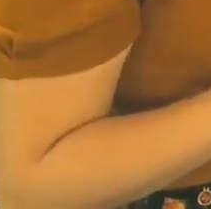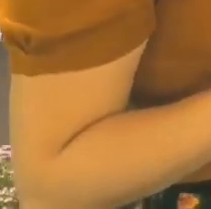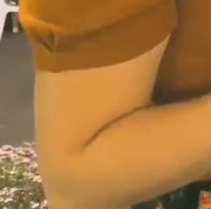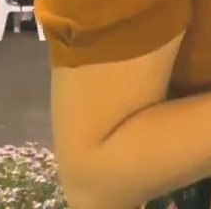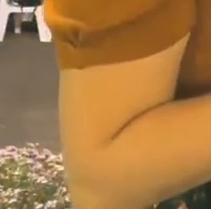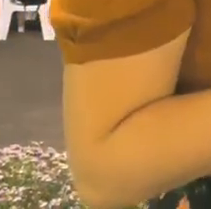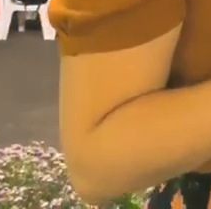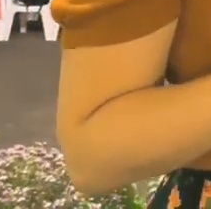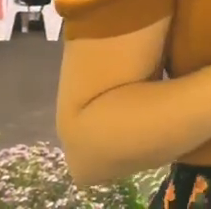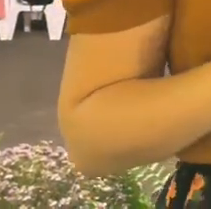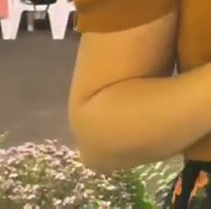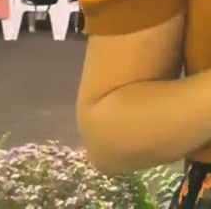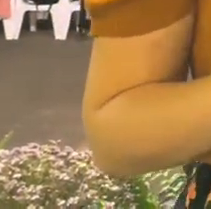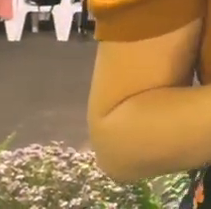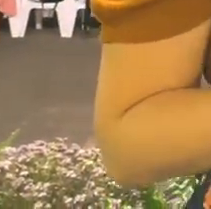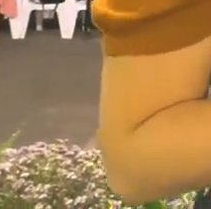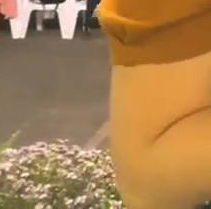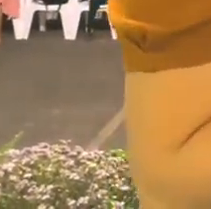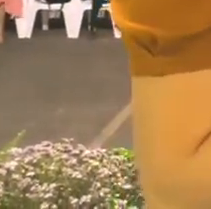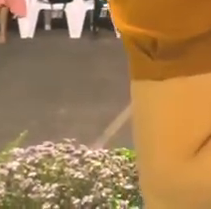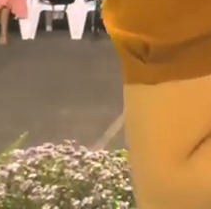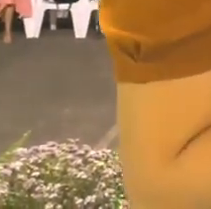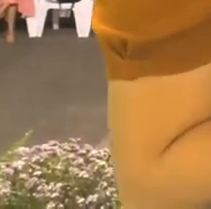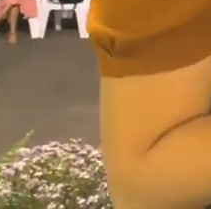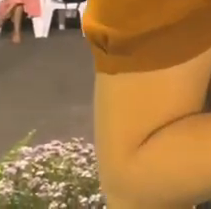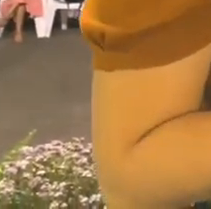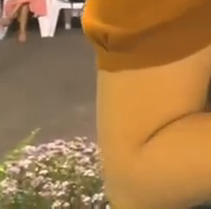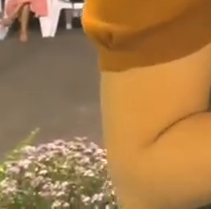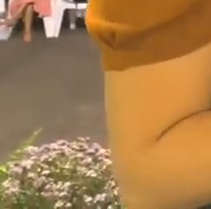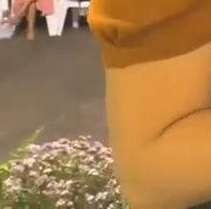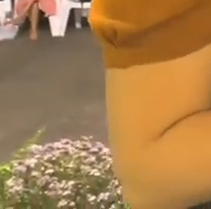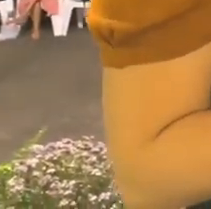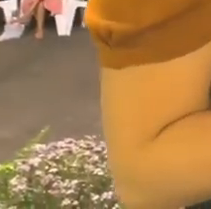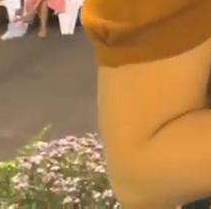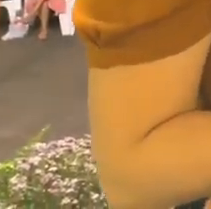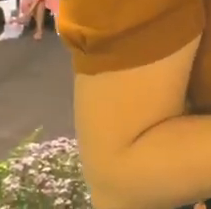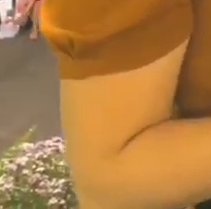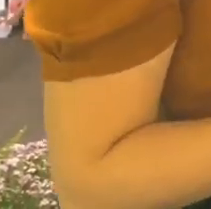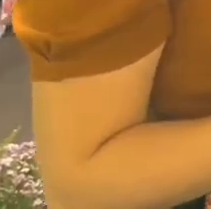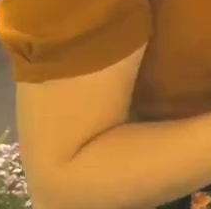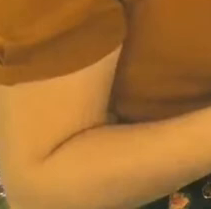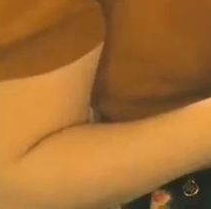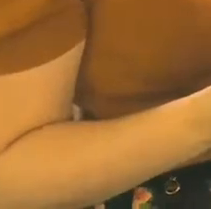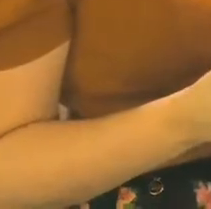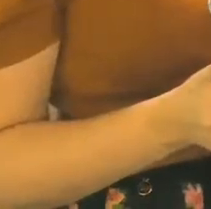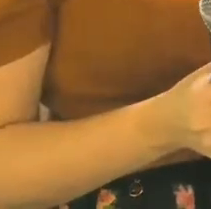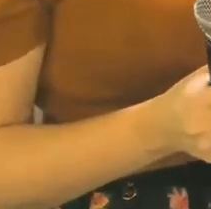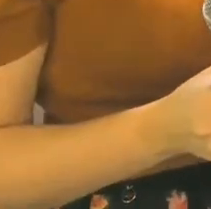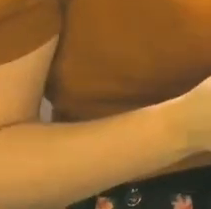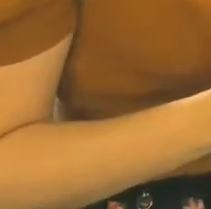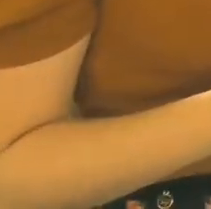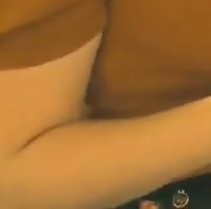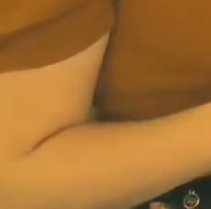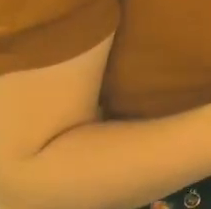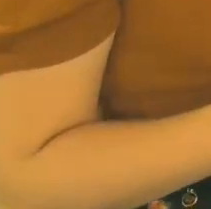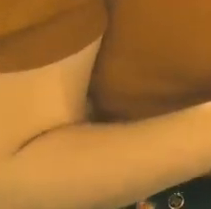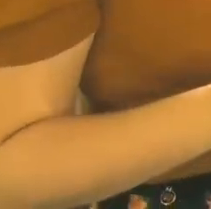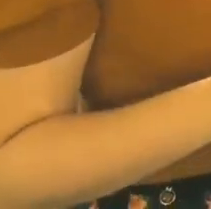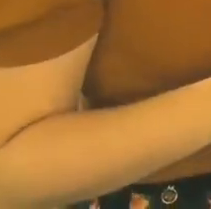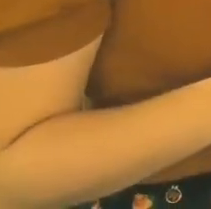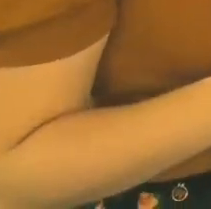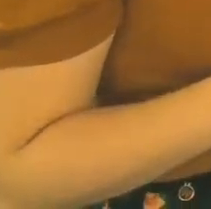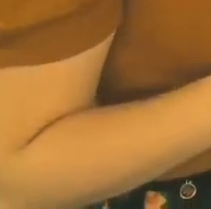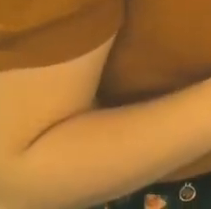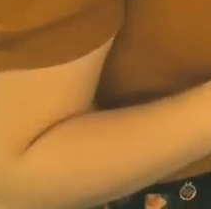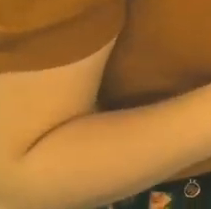pro meu amigo Sérgio Chagas que é daí é de Cacoal que é parceira com a gente nesse evento que tem que dar amplitude